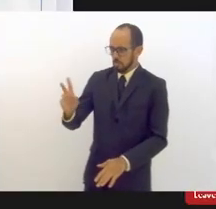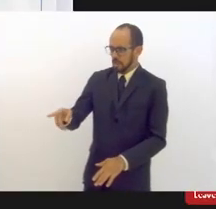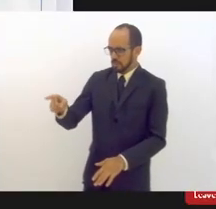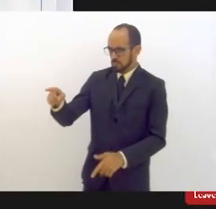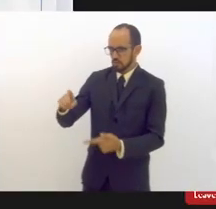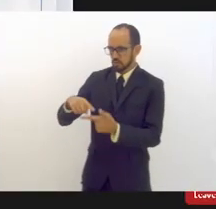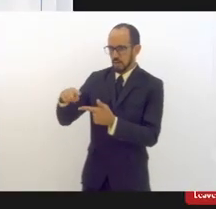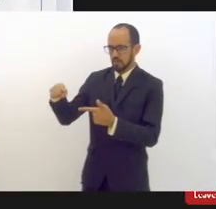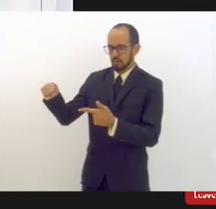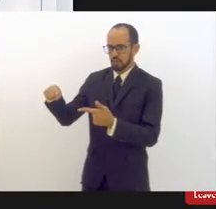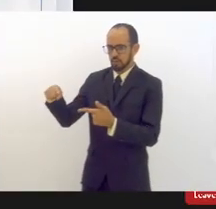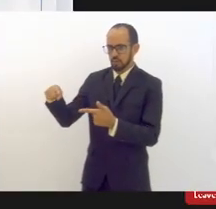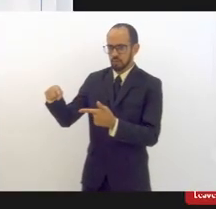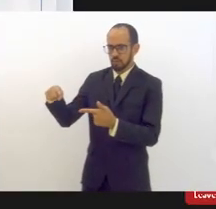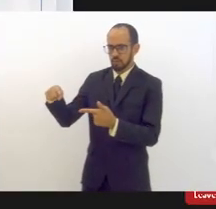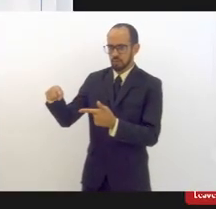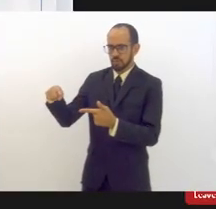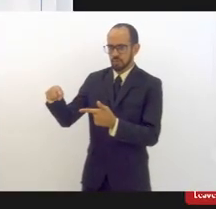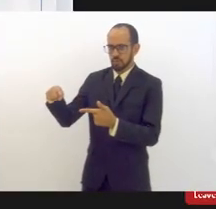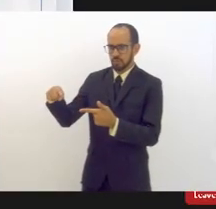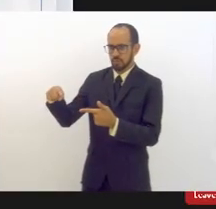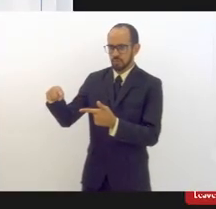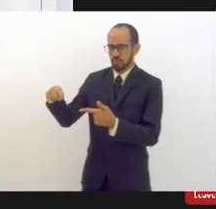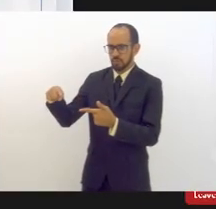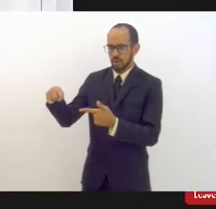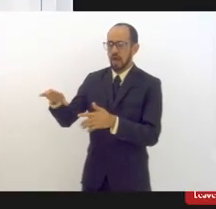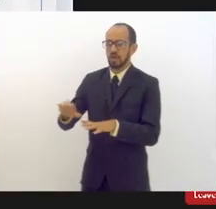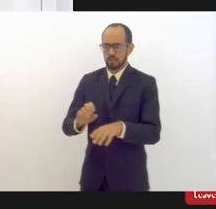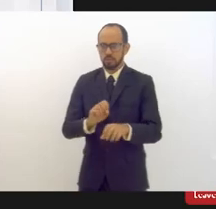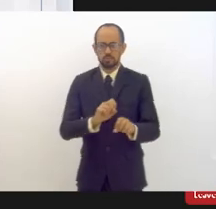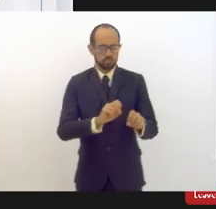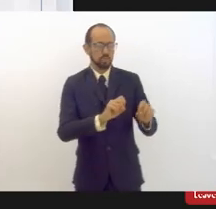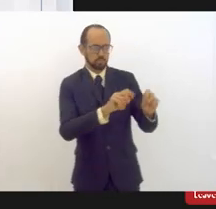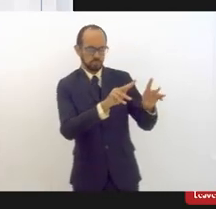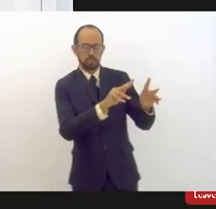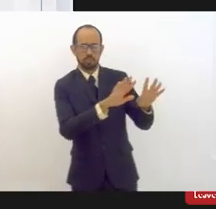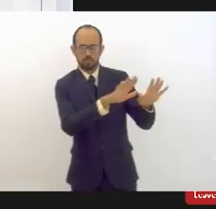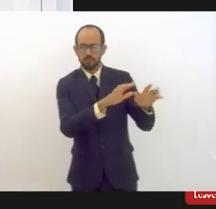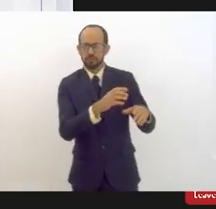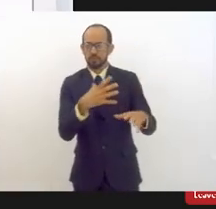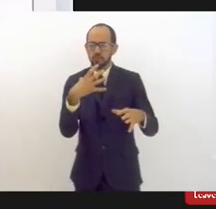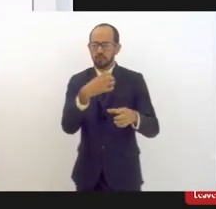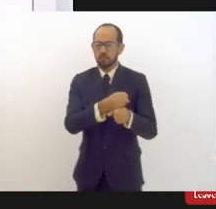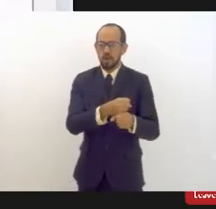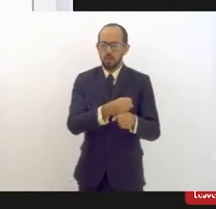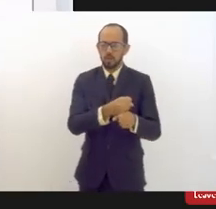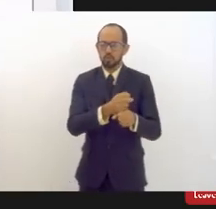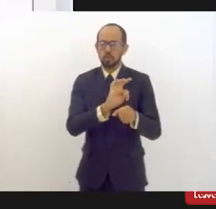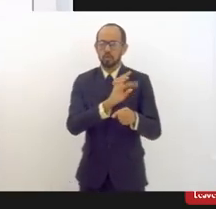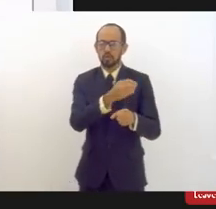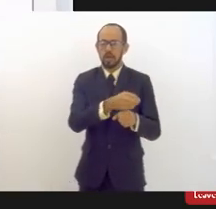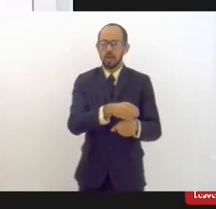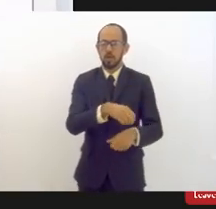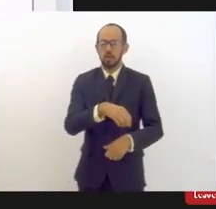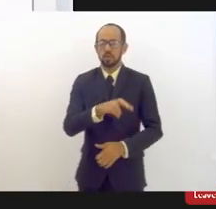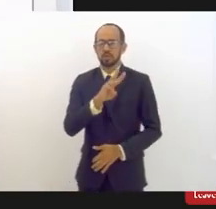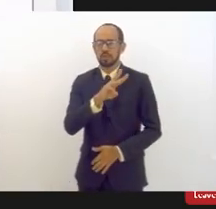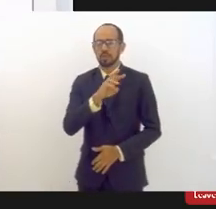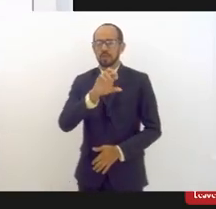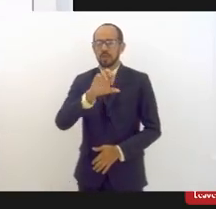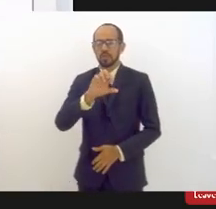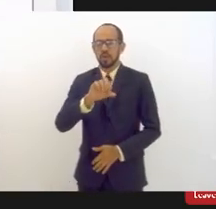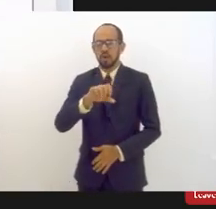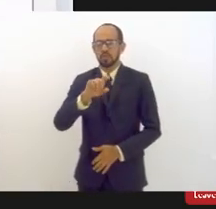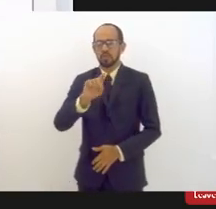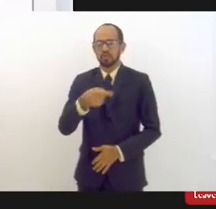é esse mesmo. É esse mesmo, então, das escolas. É esse mesmo. Tá. O valor total, deputada, é de 39,2,